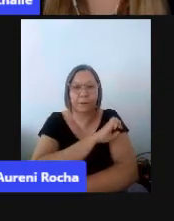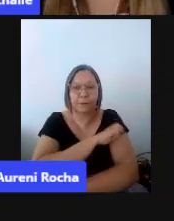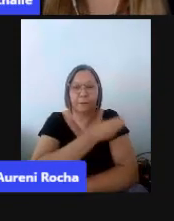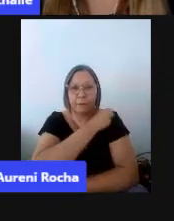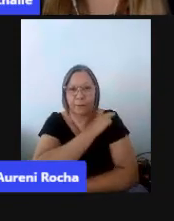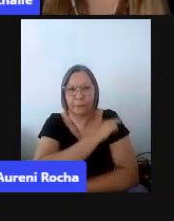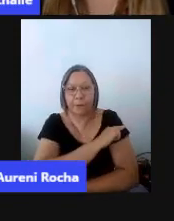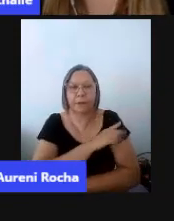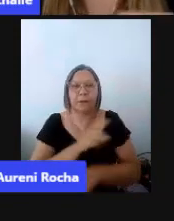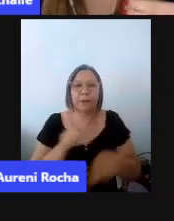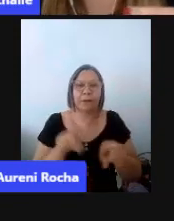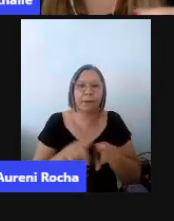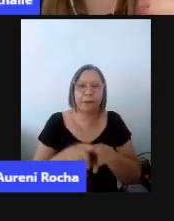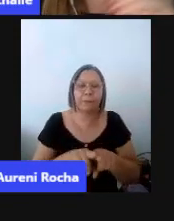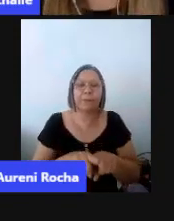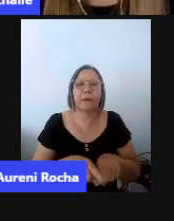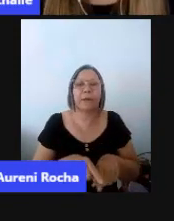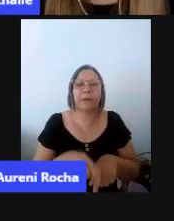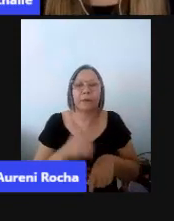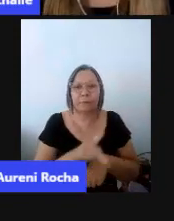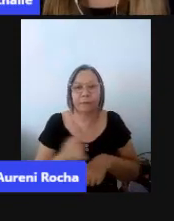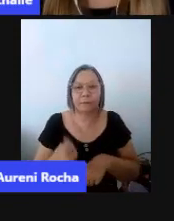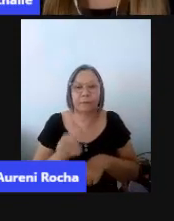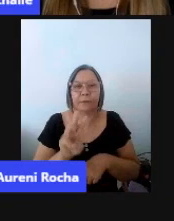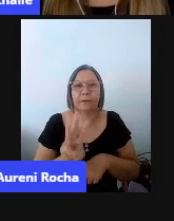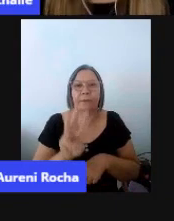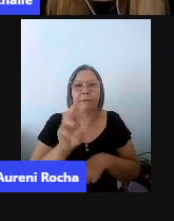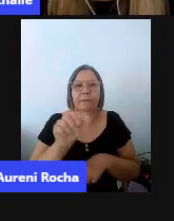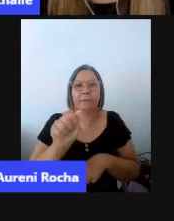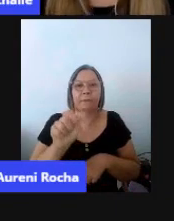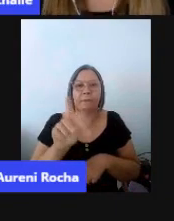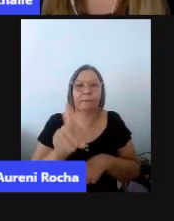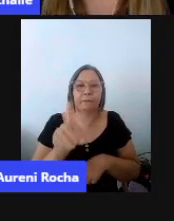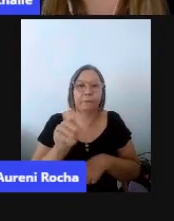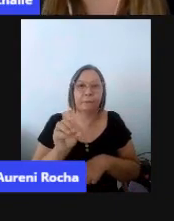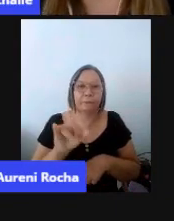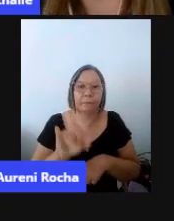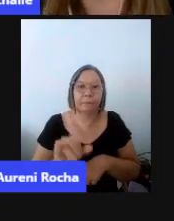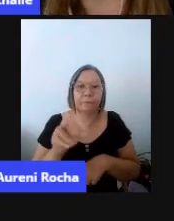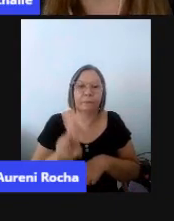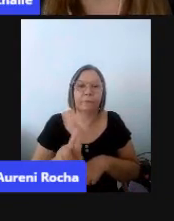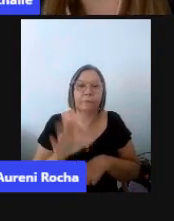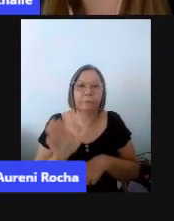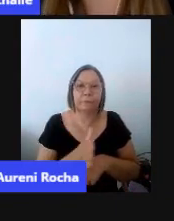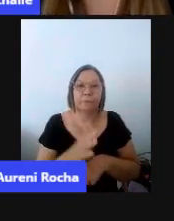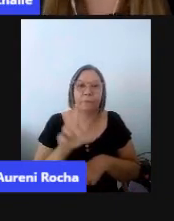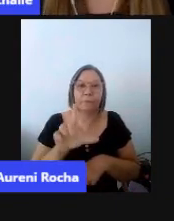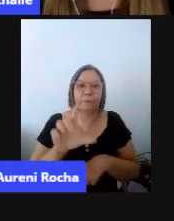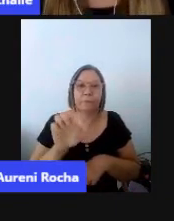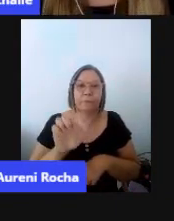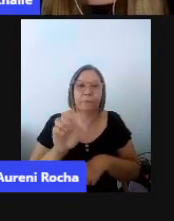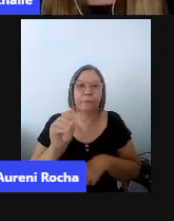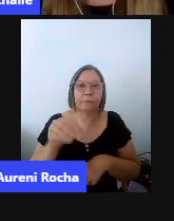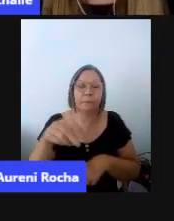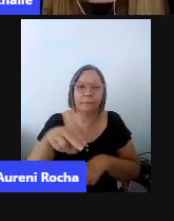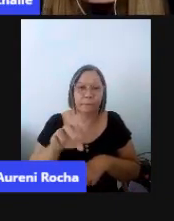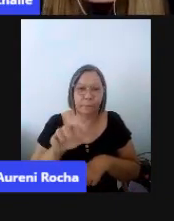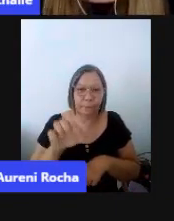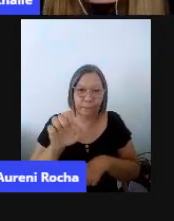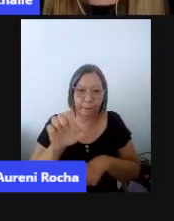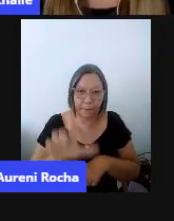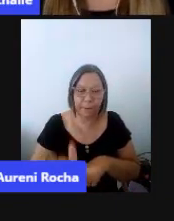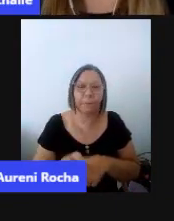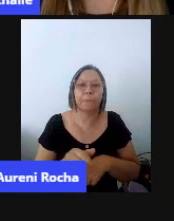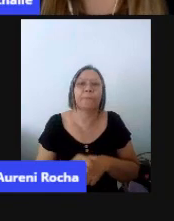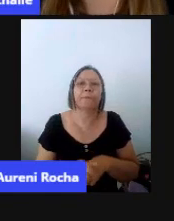que é superintendente. No próximo slide, vou falar um pouco para vocês do porquê que